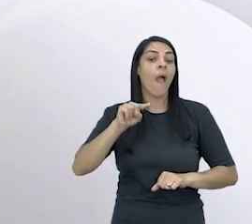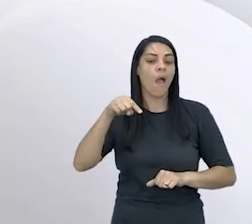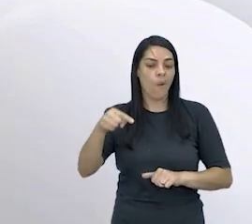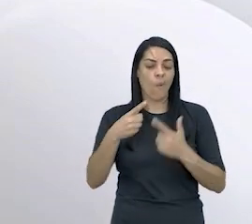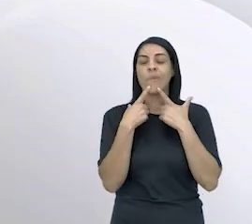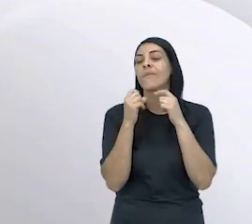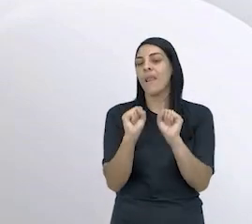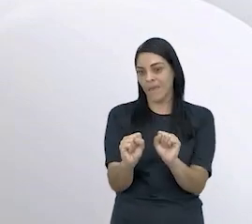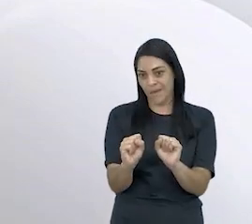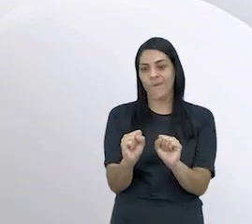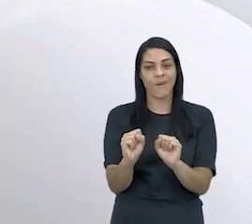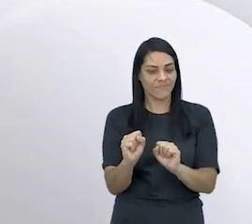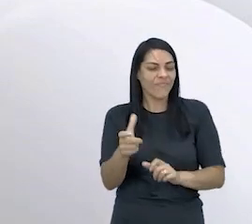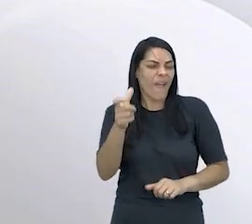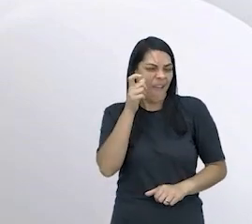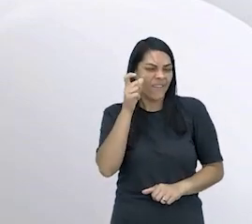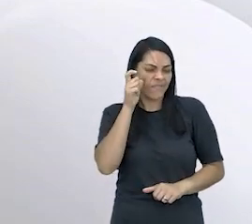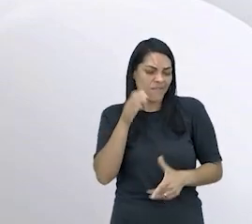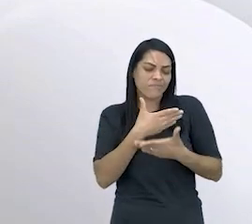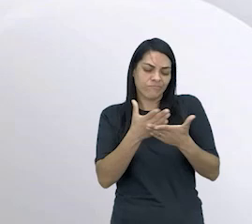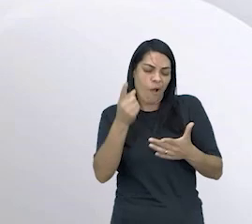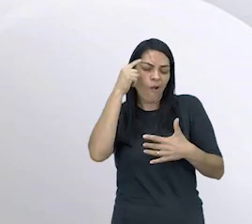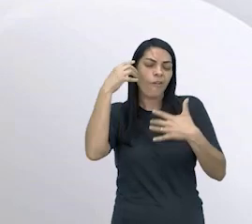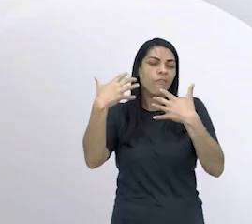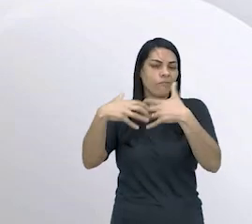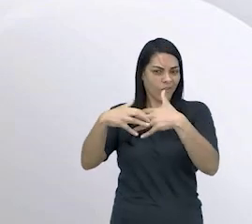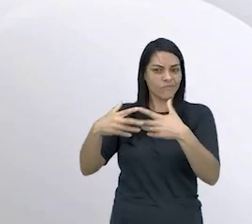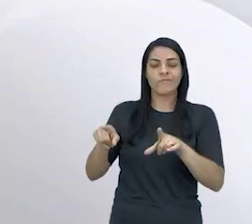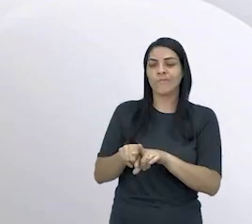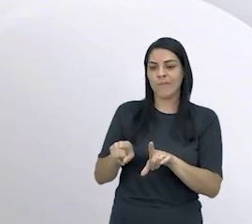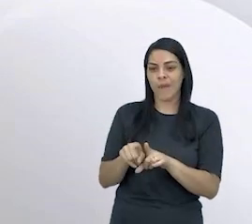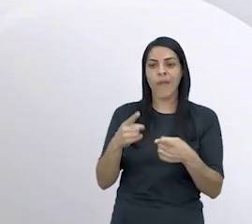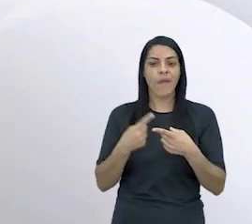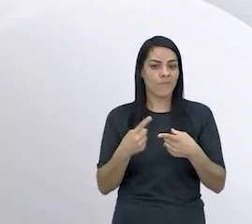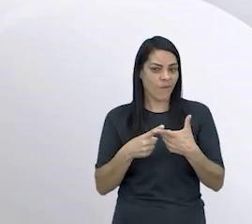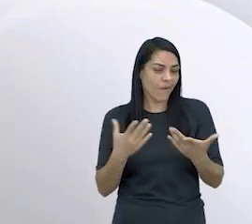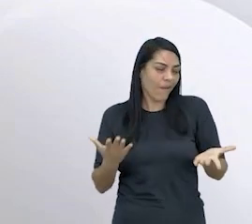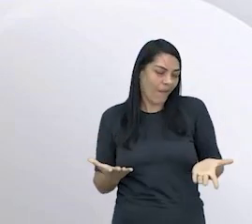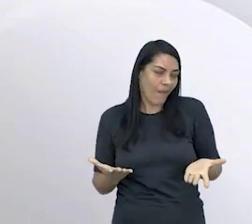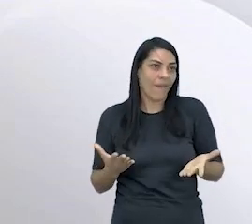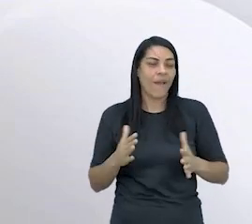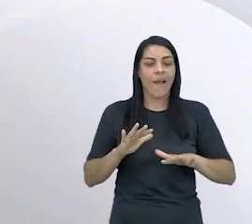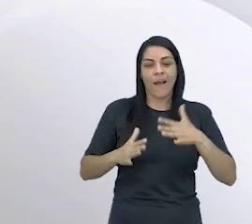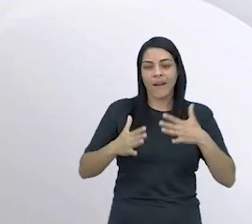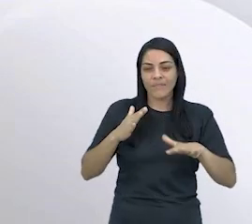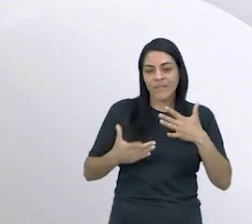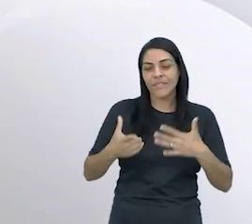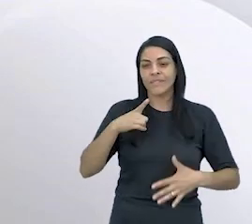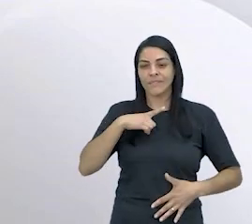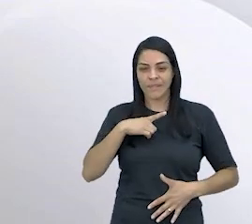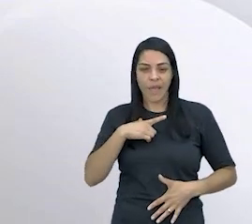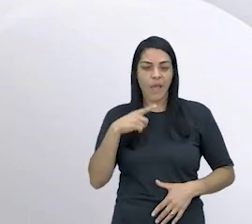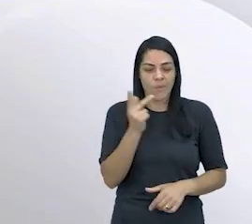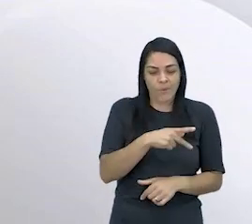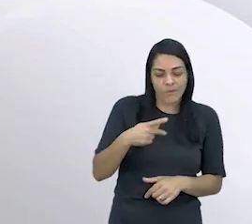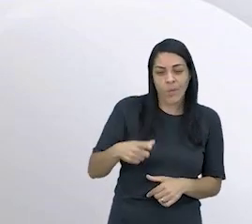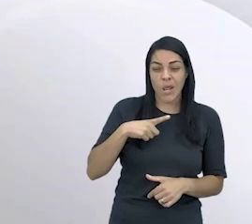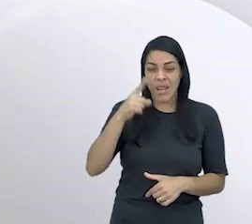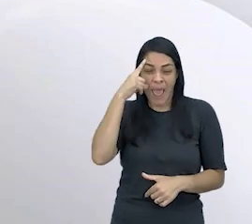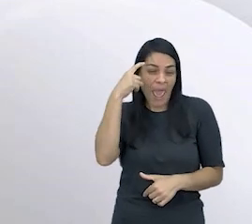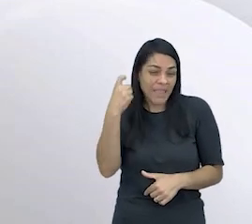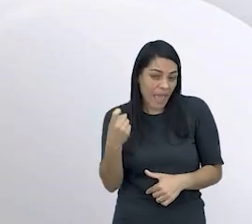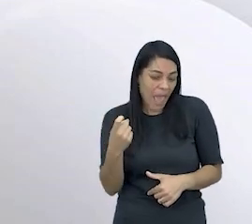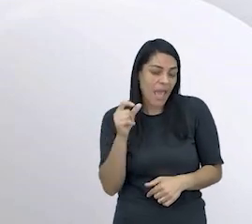muito interessante a gente refletir também, porque, não sei, pode ser que algum dos professores tenha essa ideia de